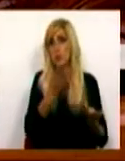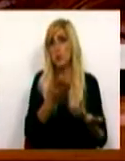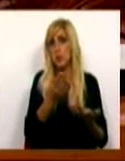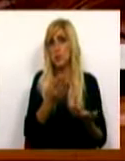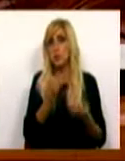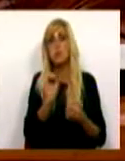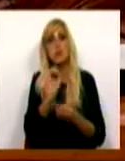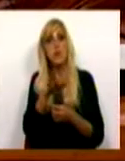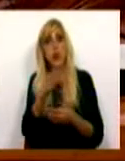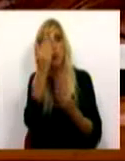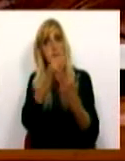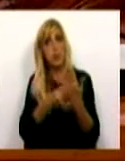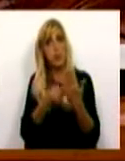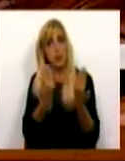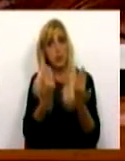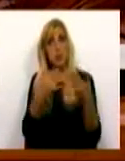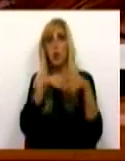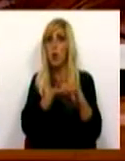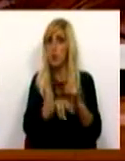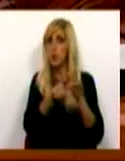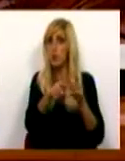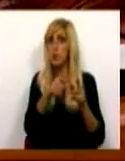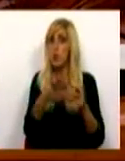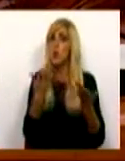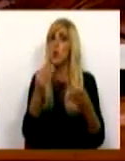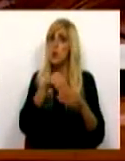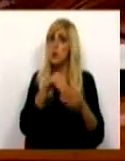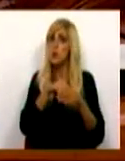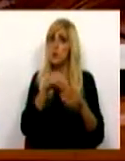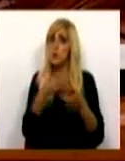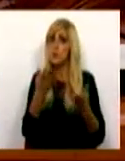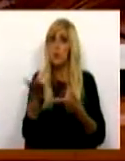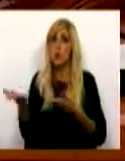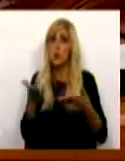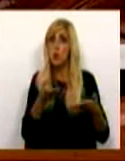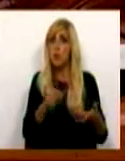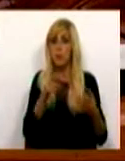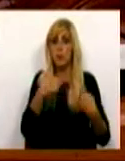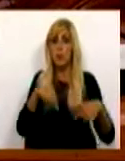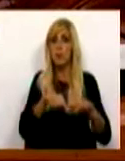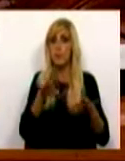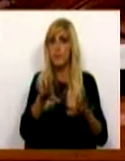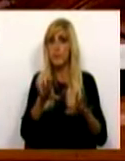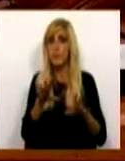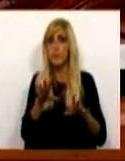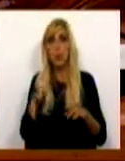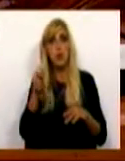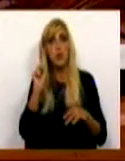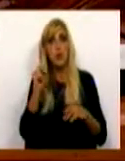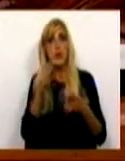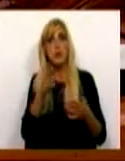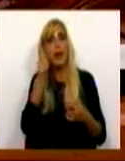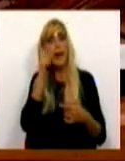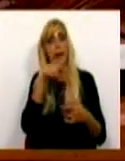sido enviado um documento enquadrador da iniciativa e um convite para audição. Neste âmbito foram ouvidas as seguintes